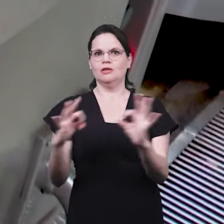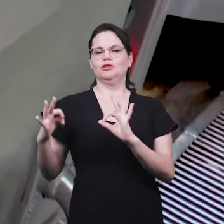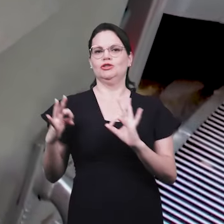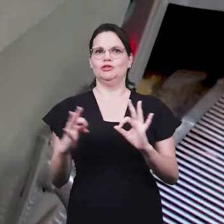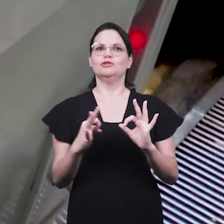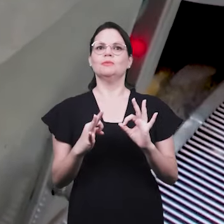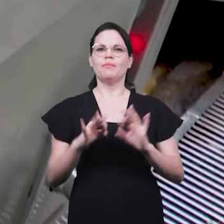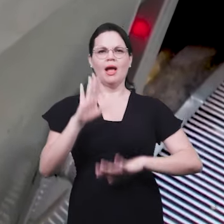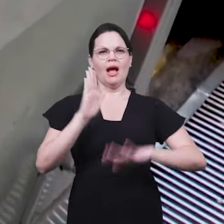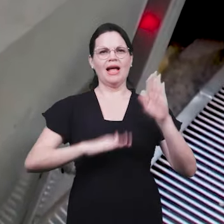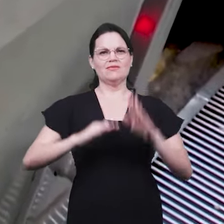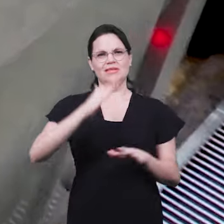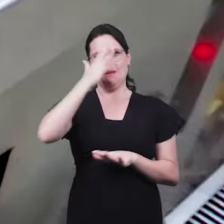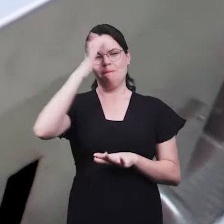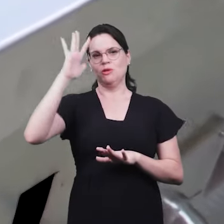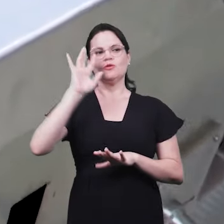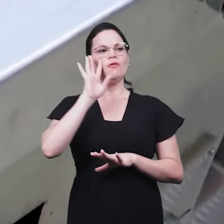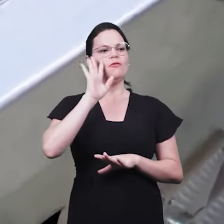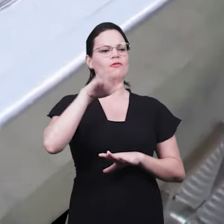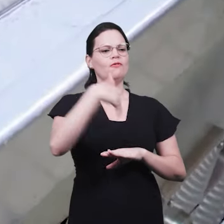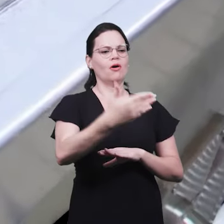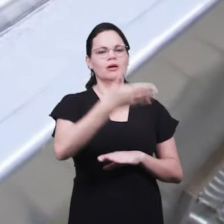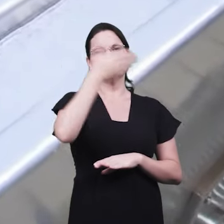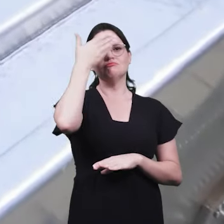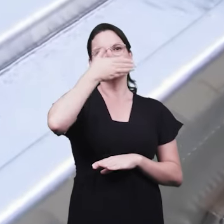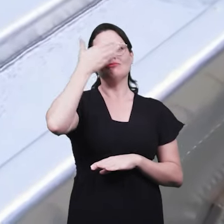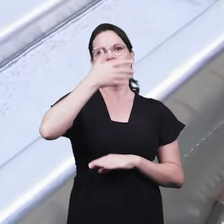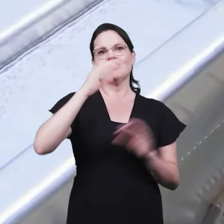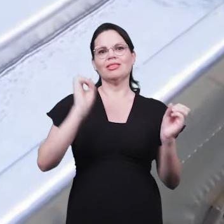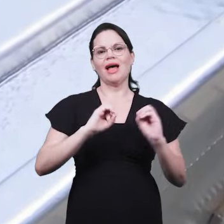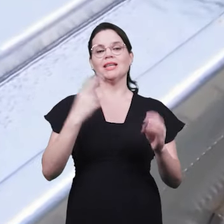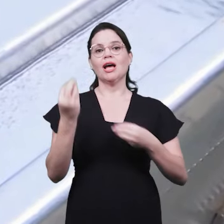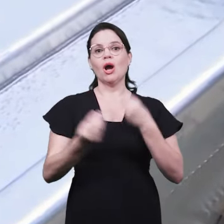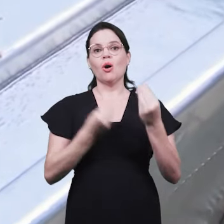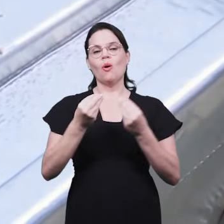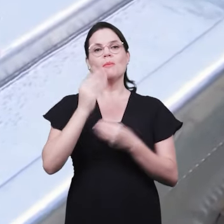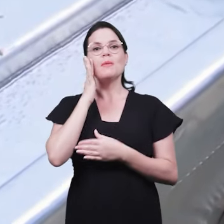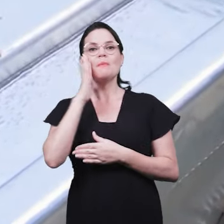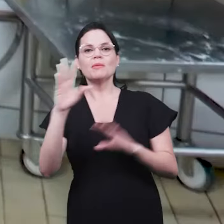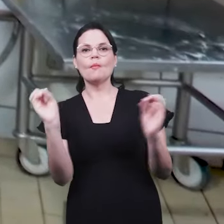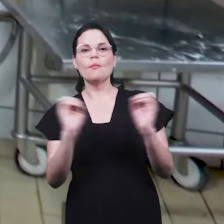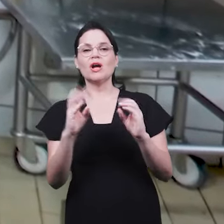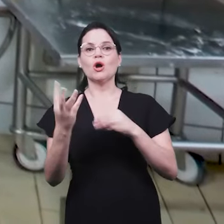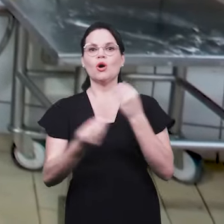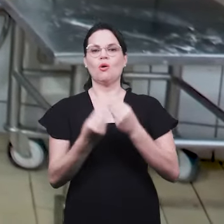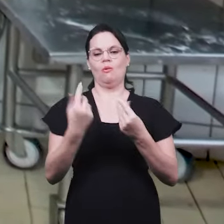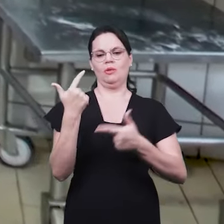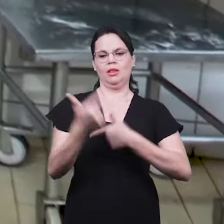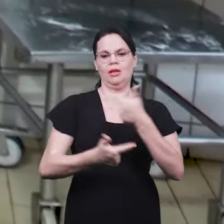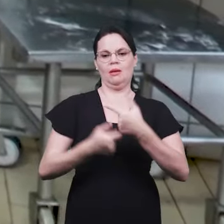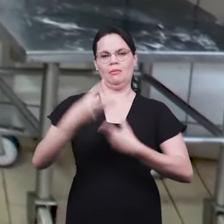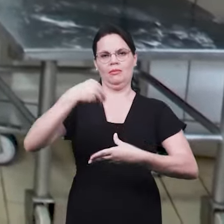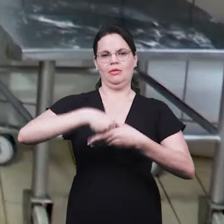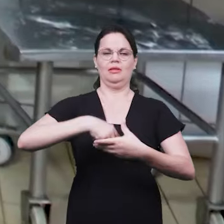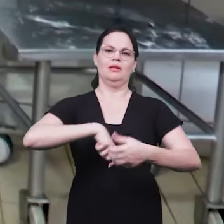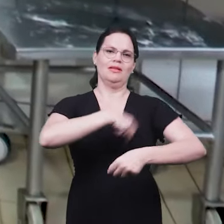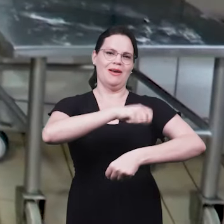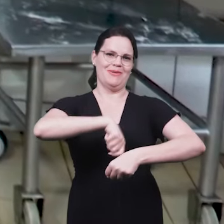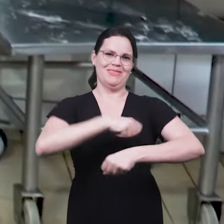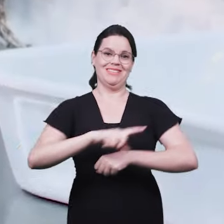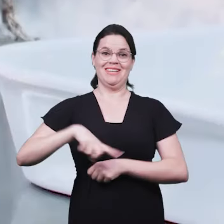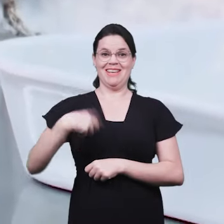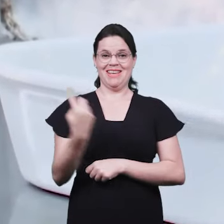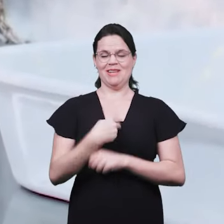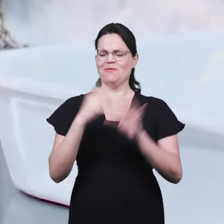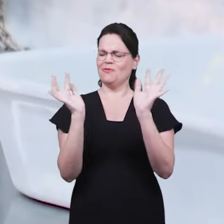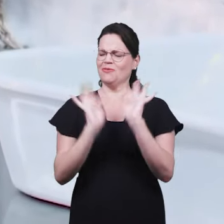As pessoas às vezes não imaginam a grandiosidade que é o trabalho na cozinha. E nós somos felizes por aquilo